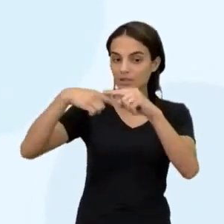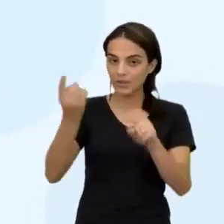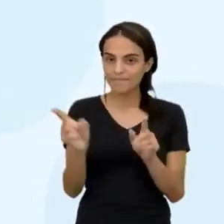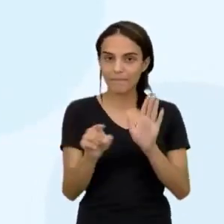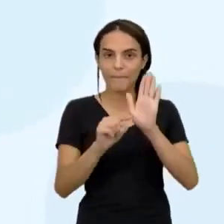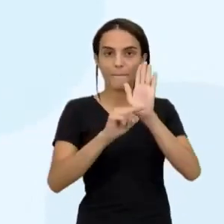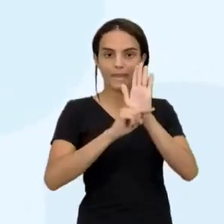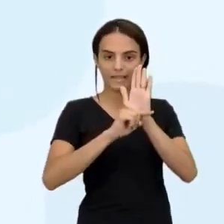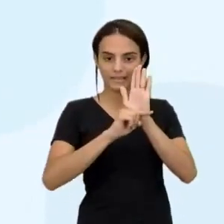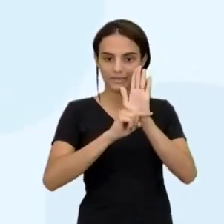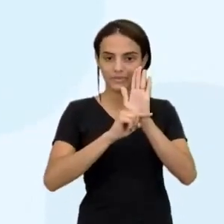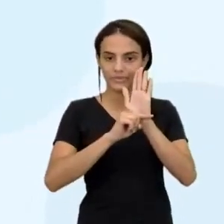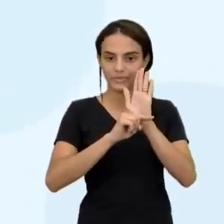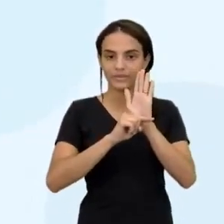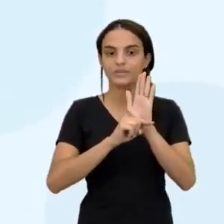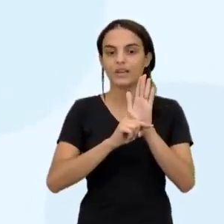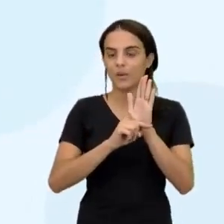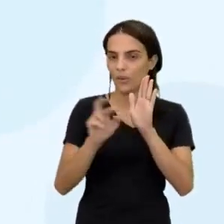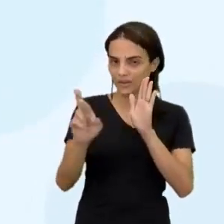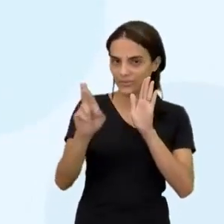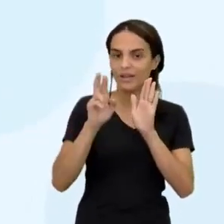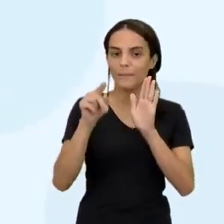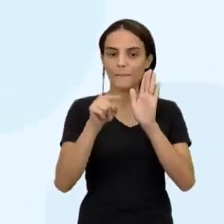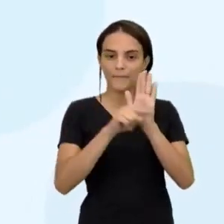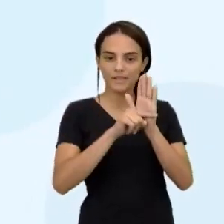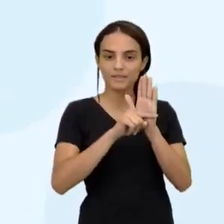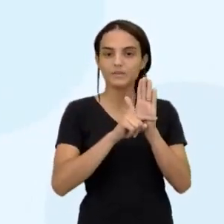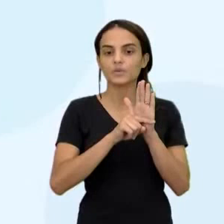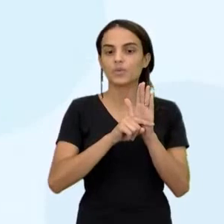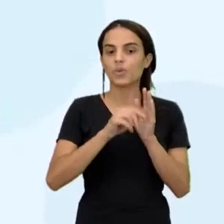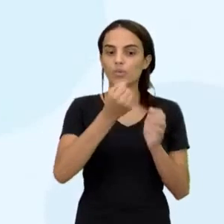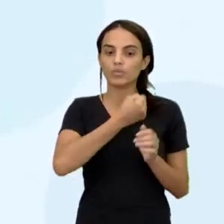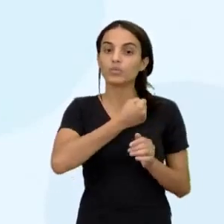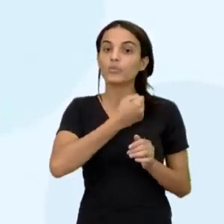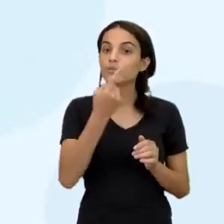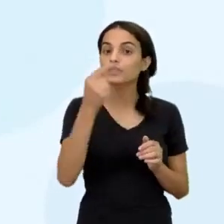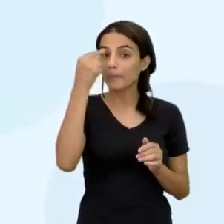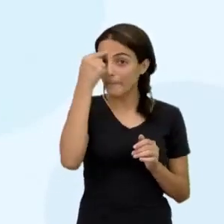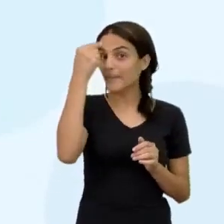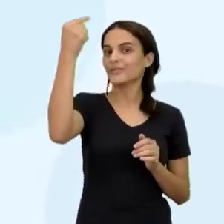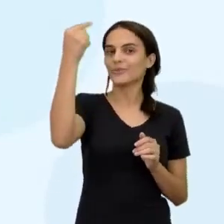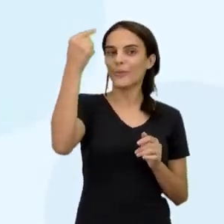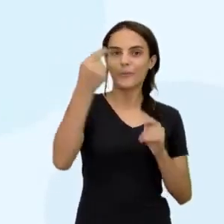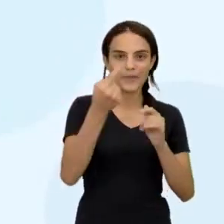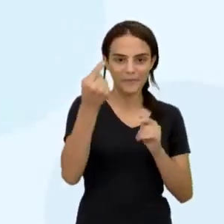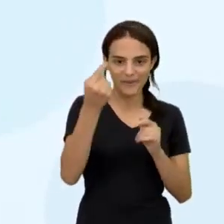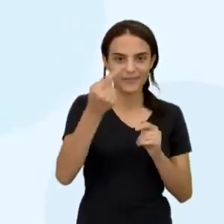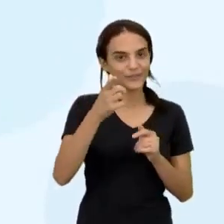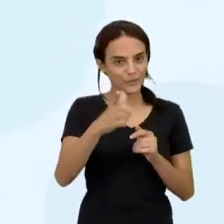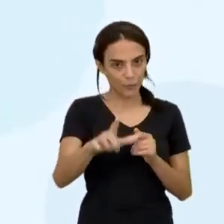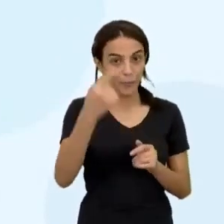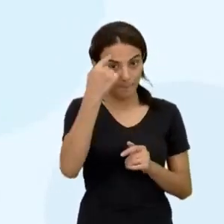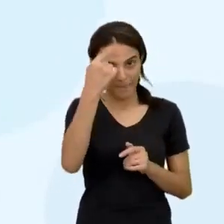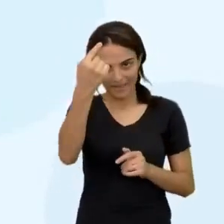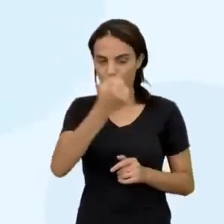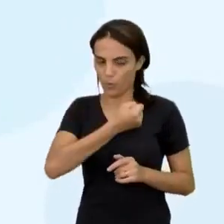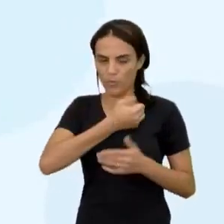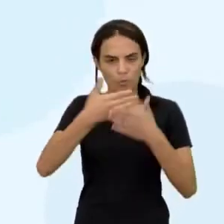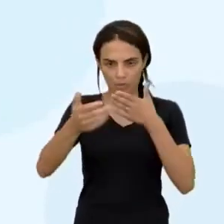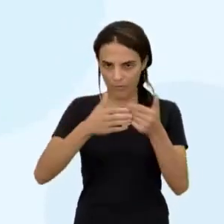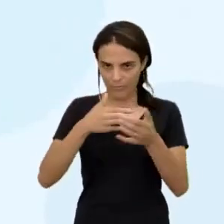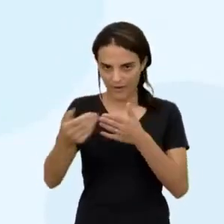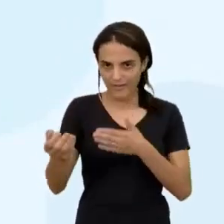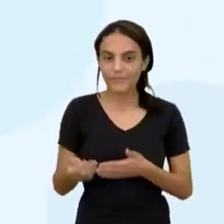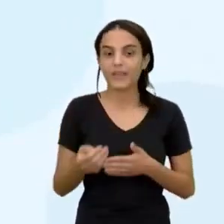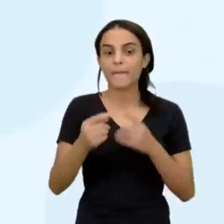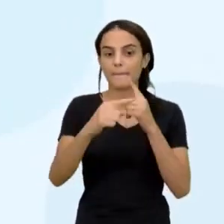e subtrai do resultado o número que você pensou primeiro. Então, de novo, ó, pensa em um número, pega este